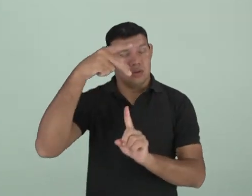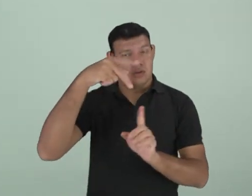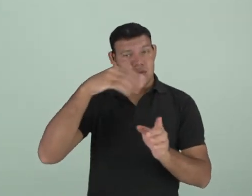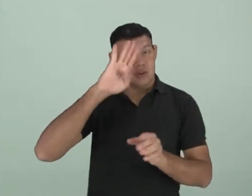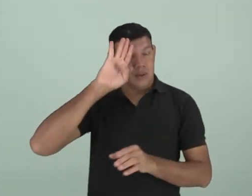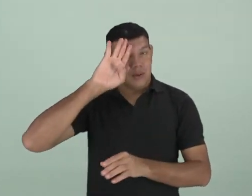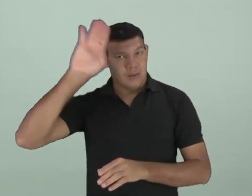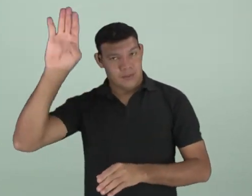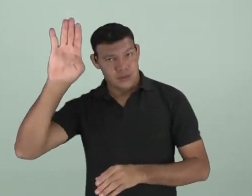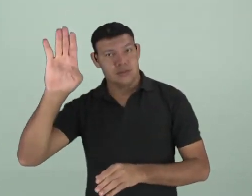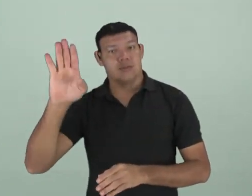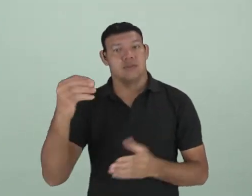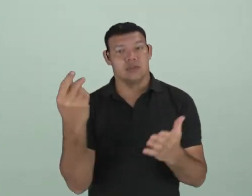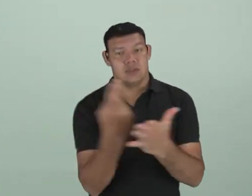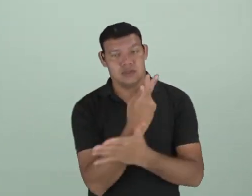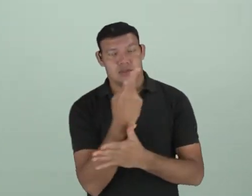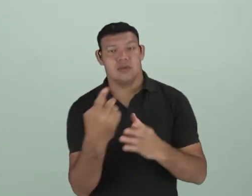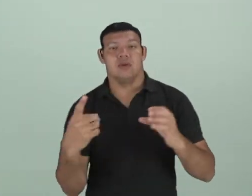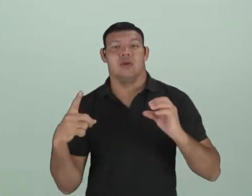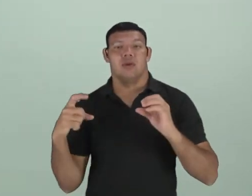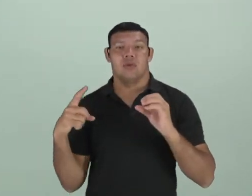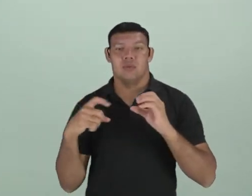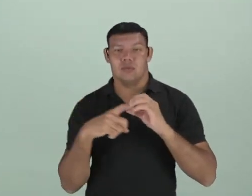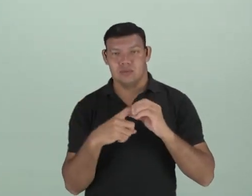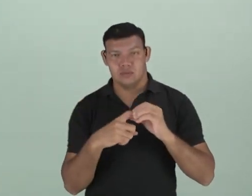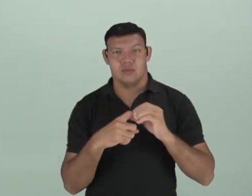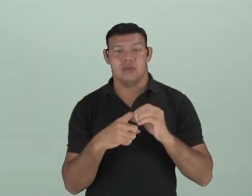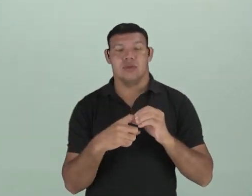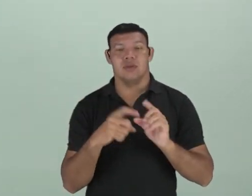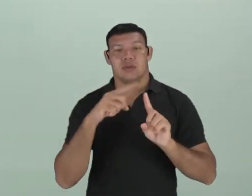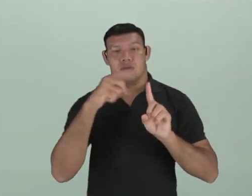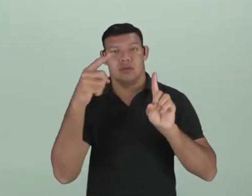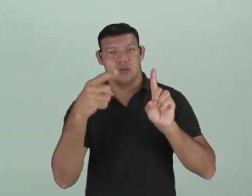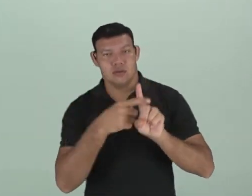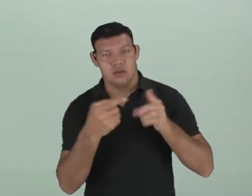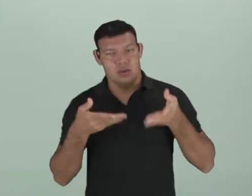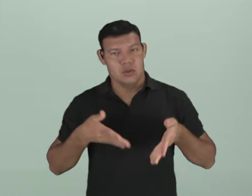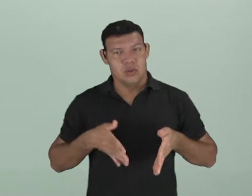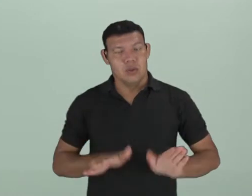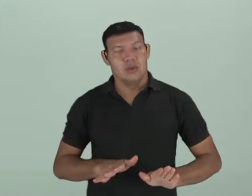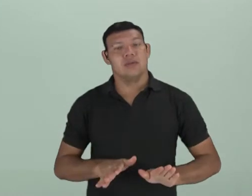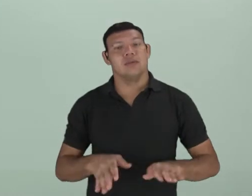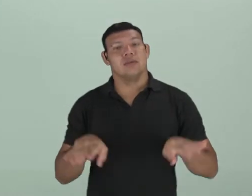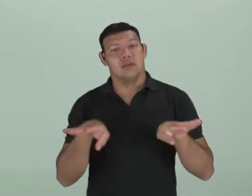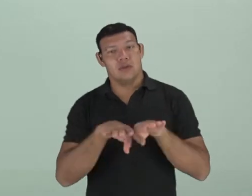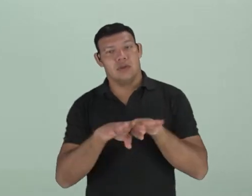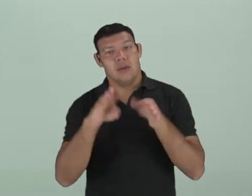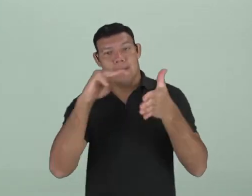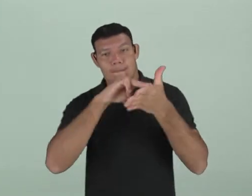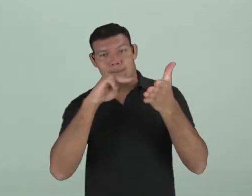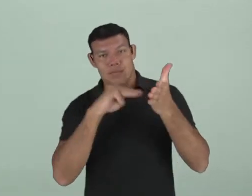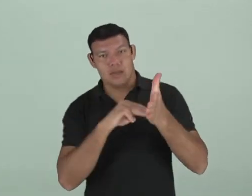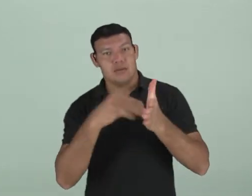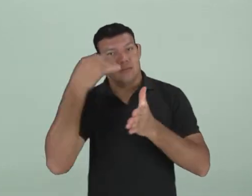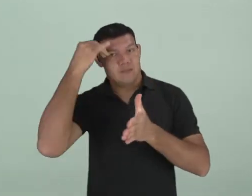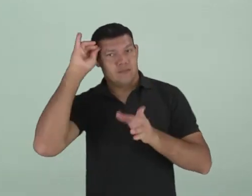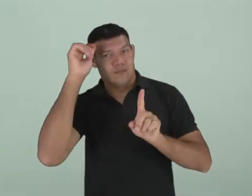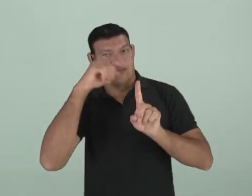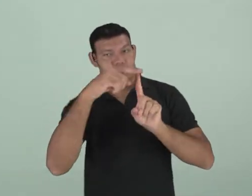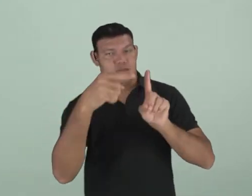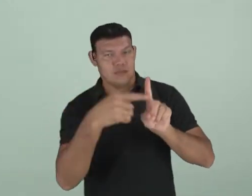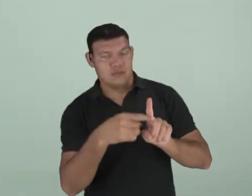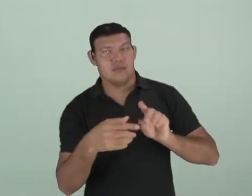principais acontecimentos da fecundação da gravidez do parto e vamos conversar também um pouquinho sobre métodos contraceptivos tá